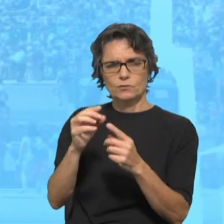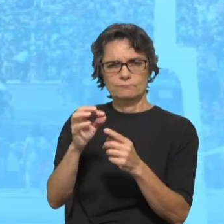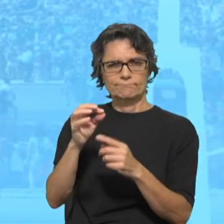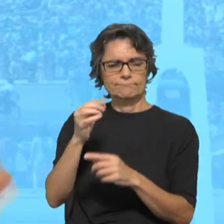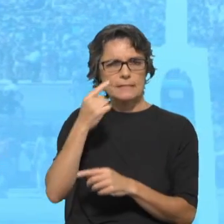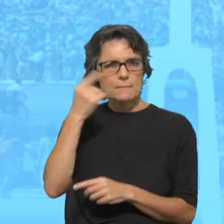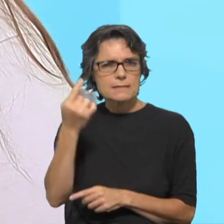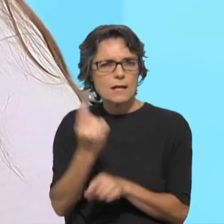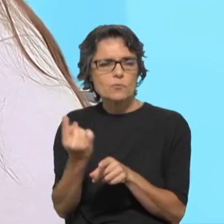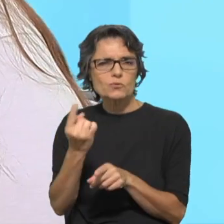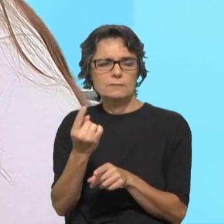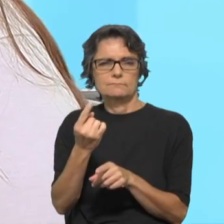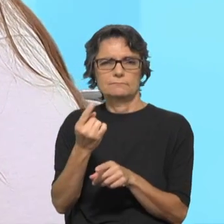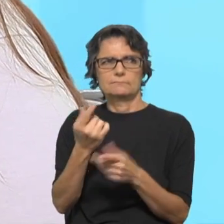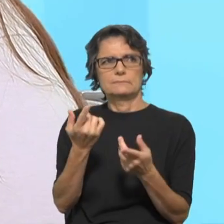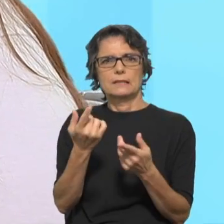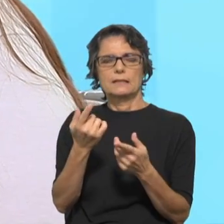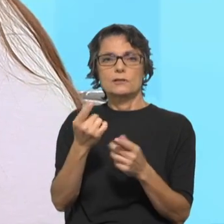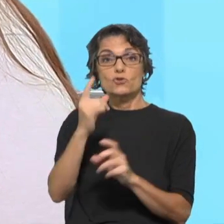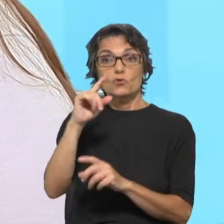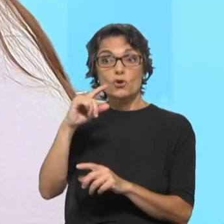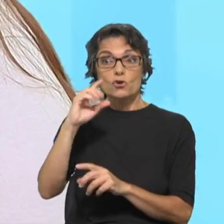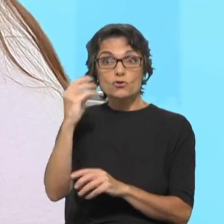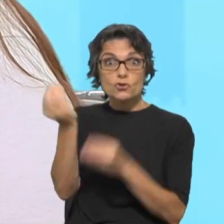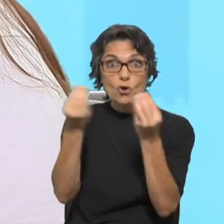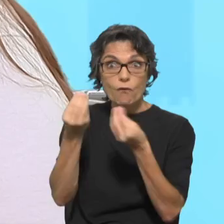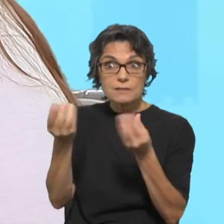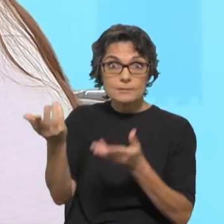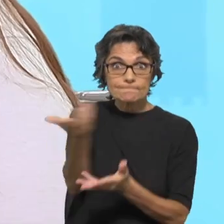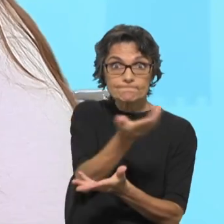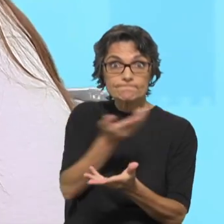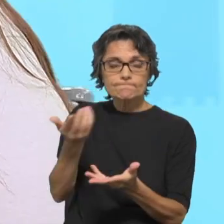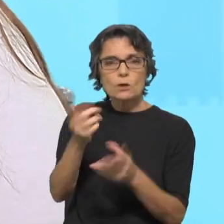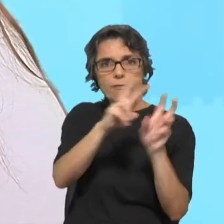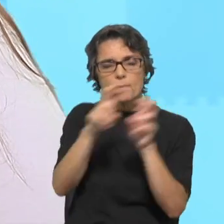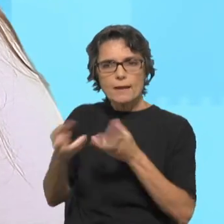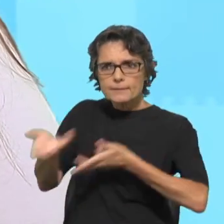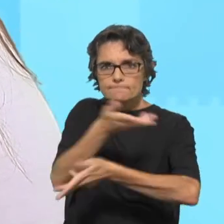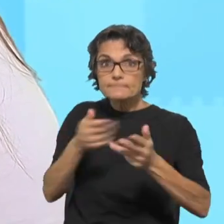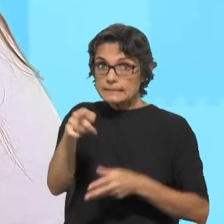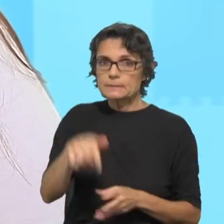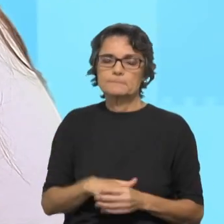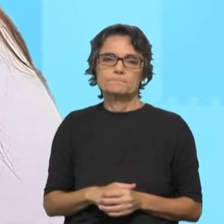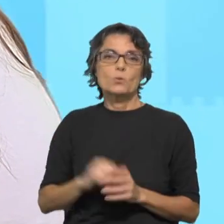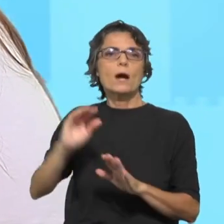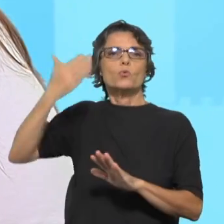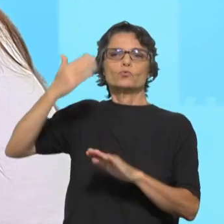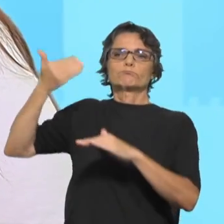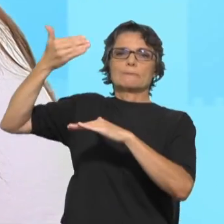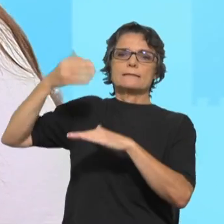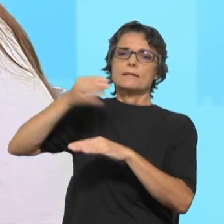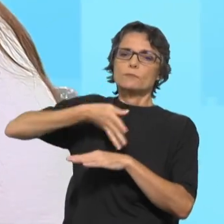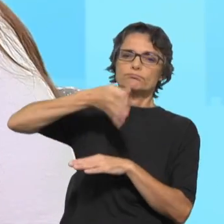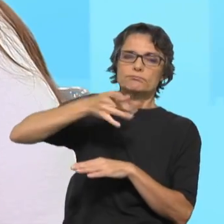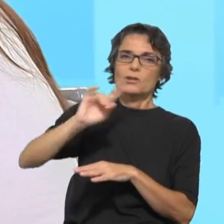a fazer comunicações, são outros jovens que partilham os vários temas. Certo. É isso que acontece. Exatamente. São jovens. E aí há uma capacidade